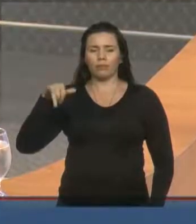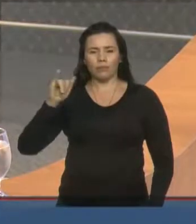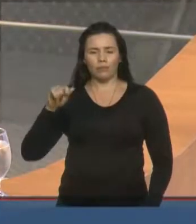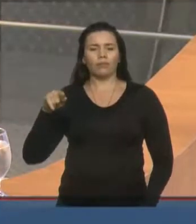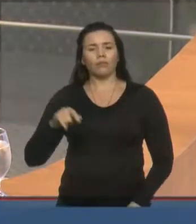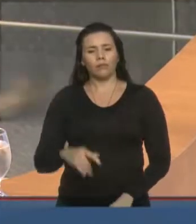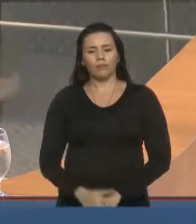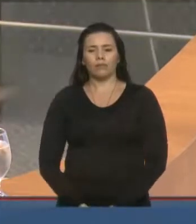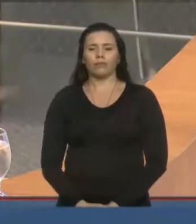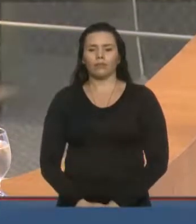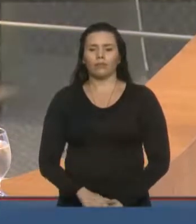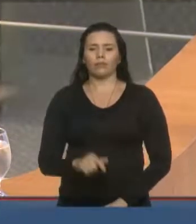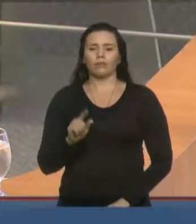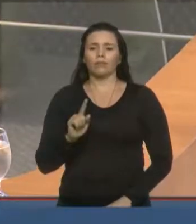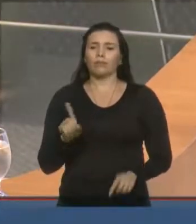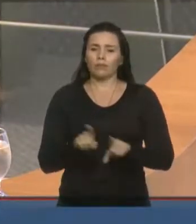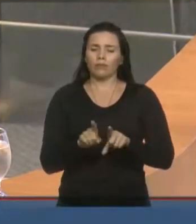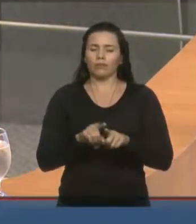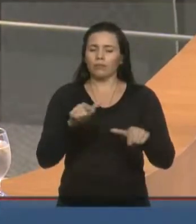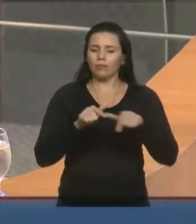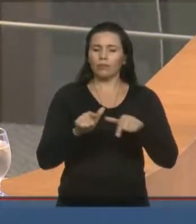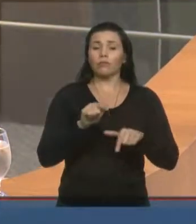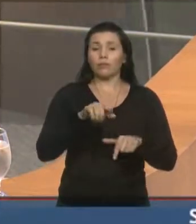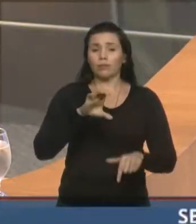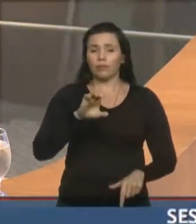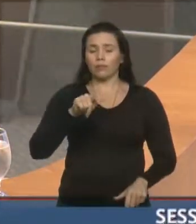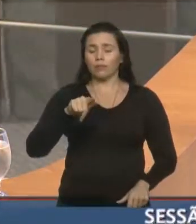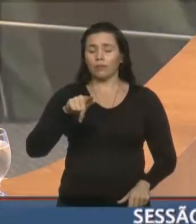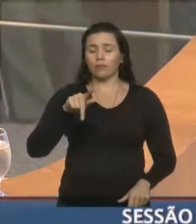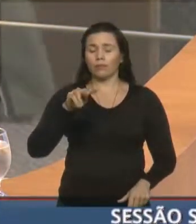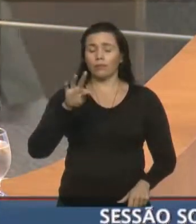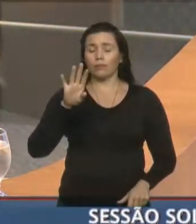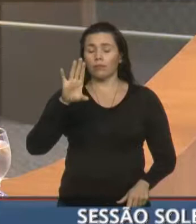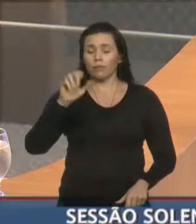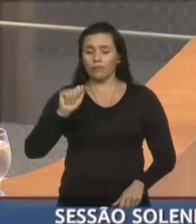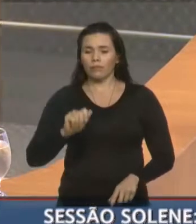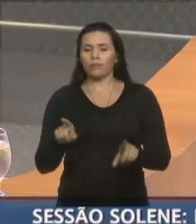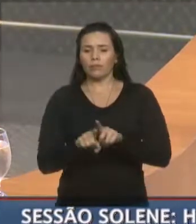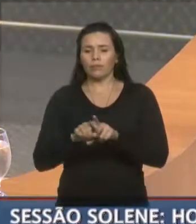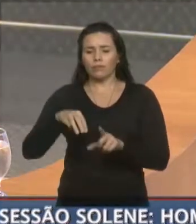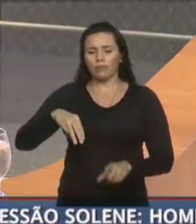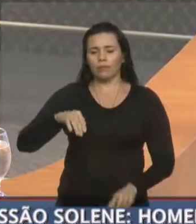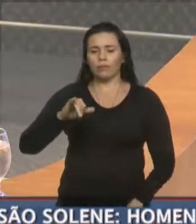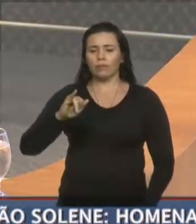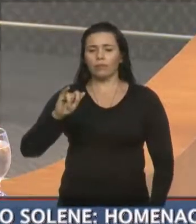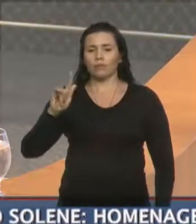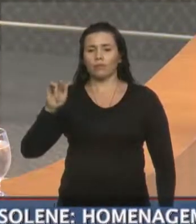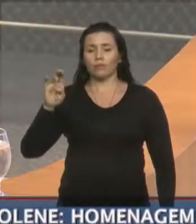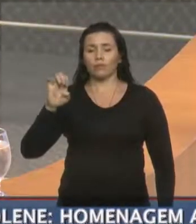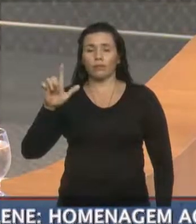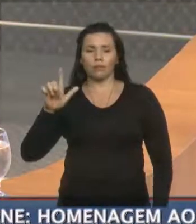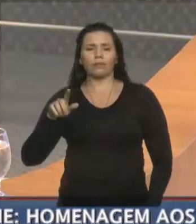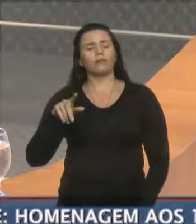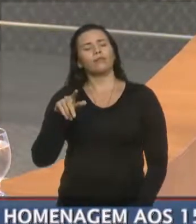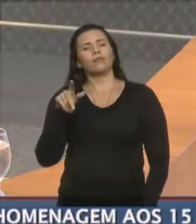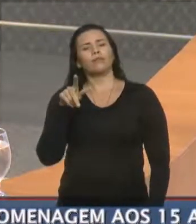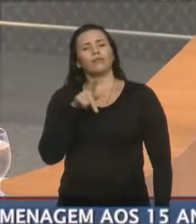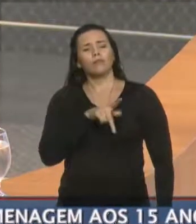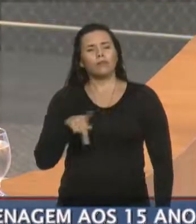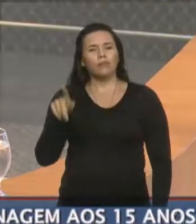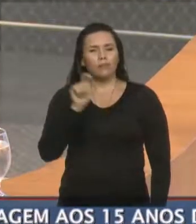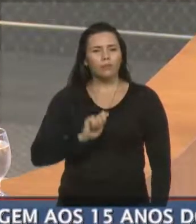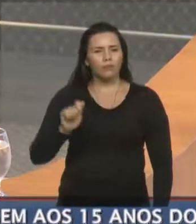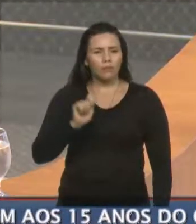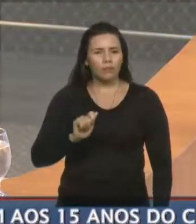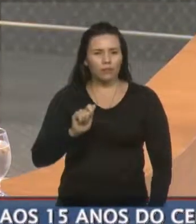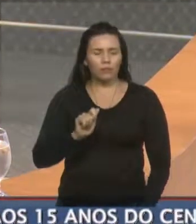Miguel Alves, grande e verdadeiro amigo. Miguel, que é presidente da Associação da Polícia Técnica,